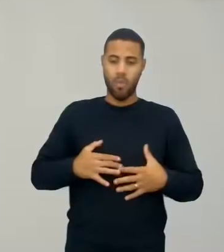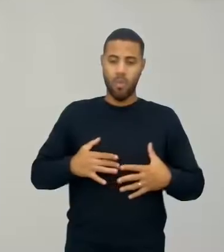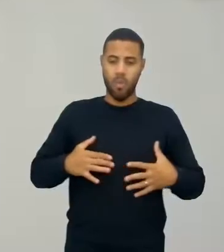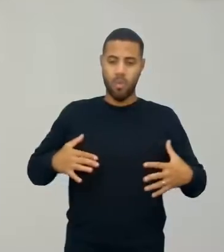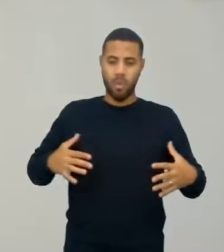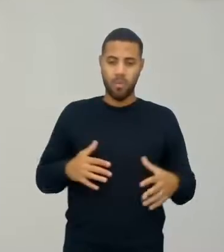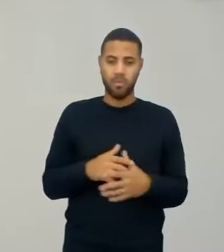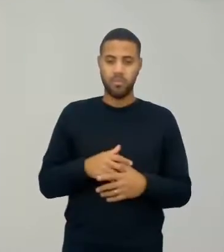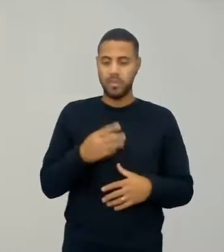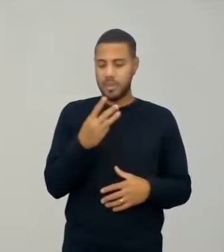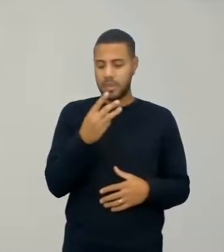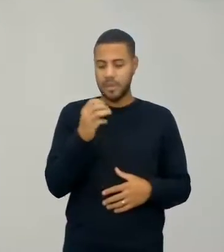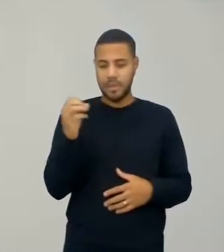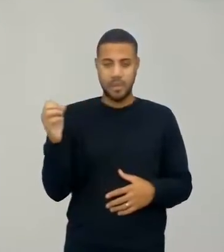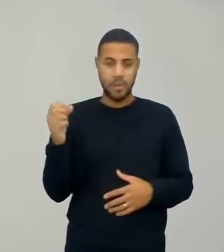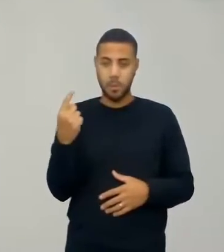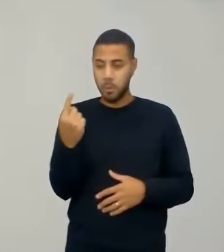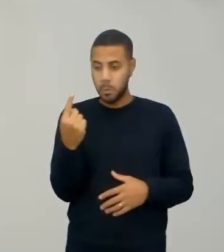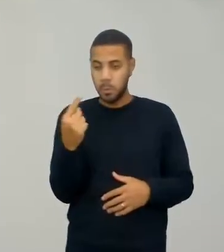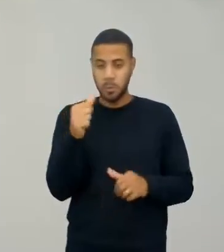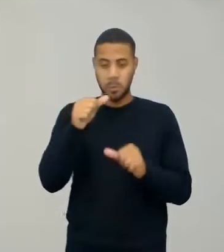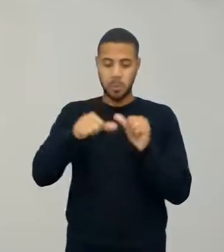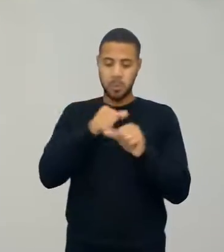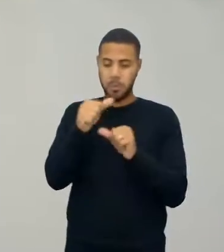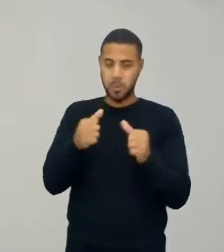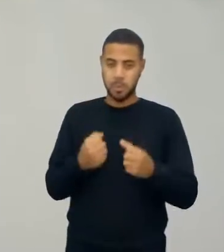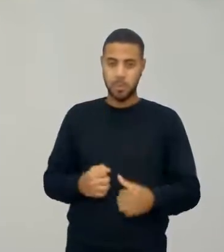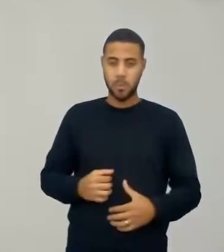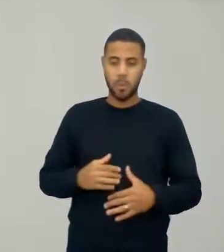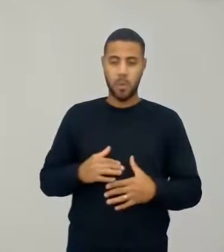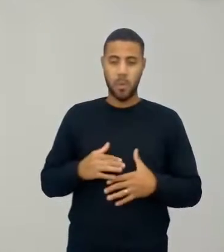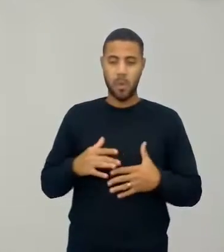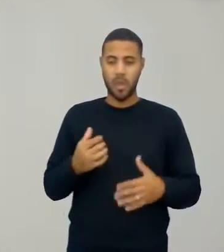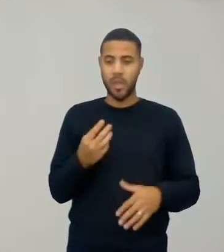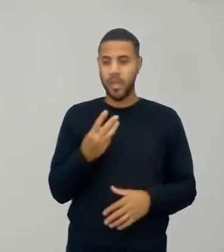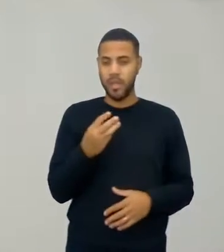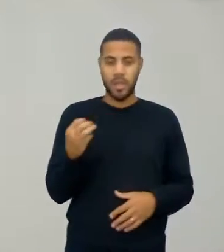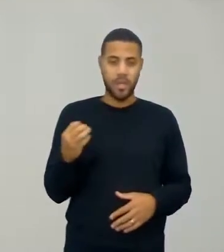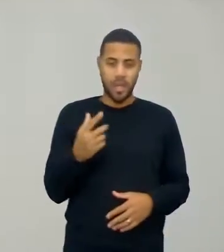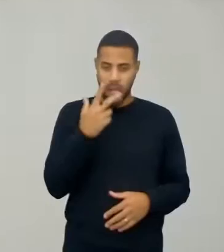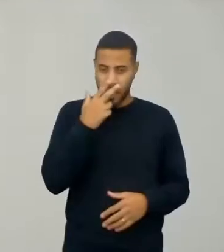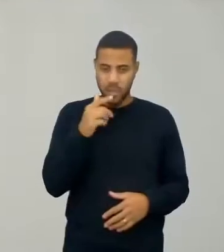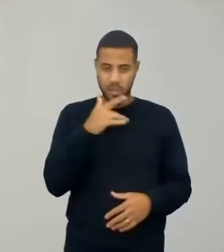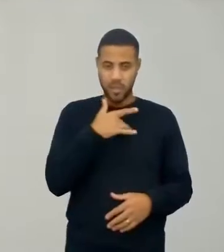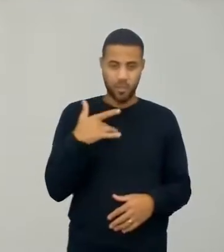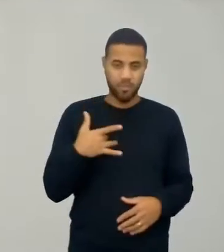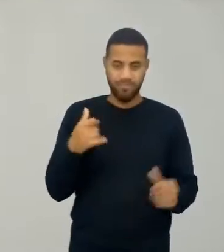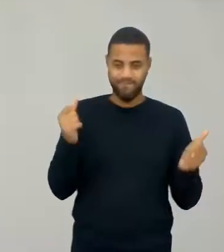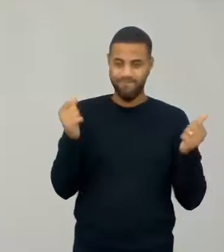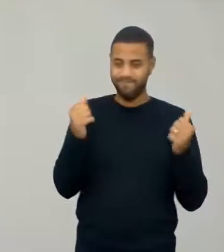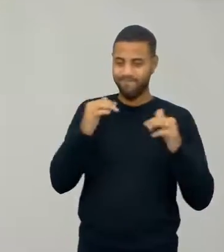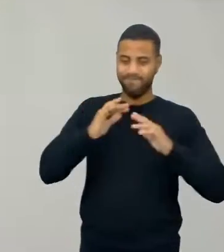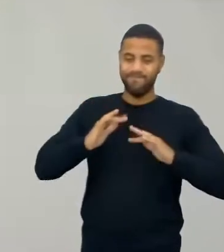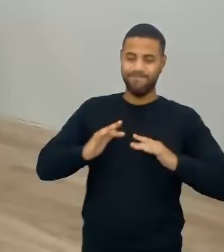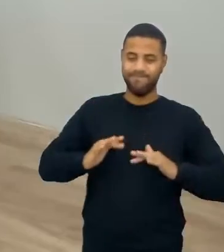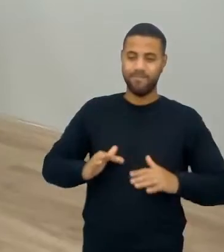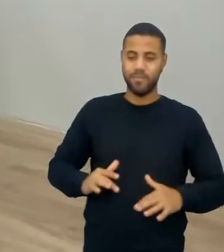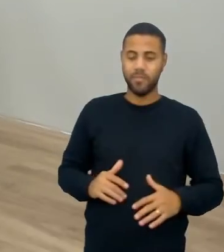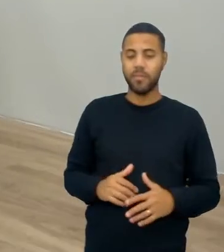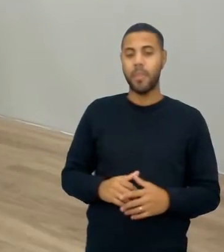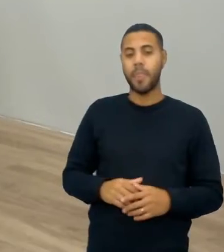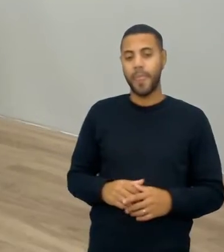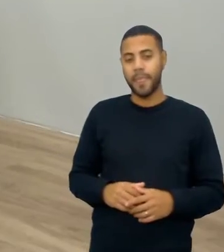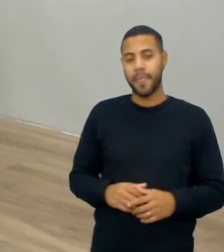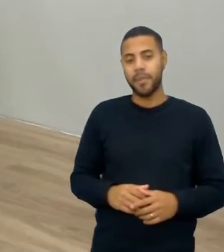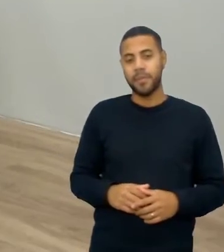300 moléculas. Né? Então, isso vai se acumulando. Será que causa um malefício à nossa saúde? Né? A gente